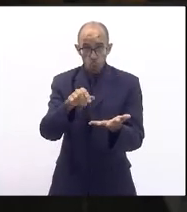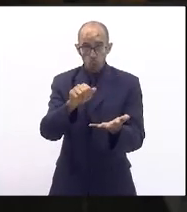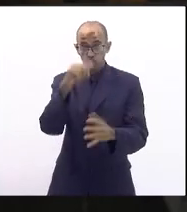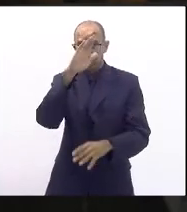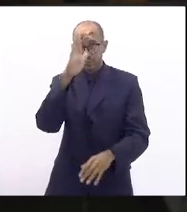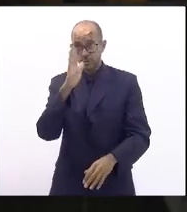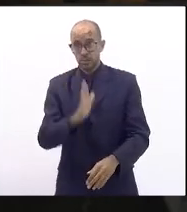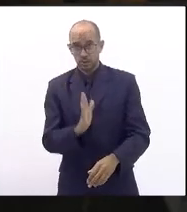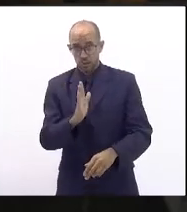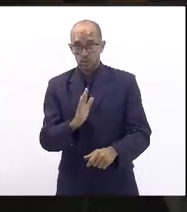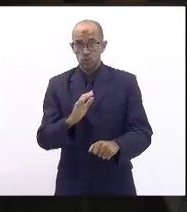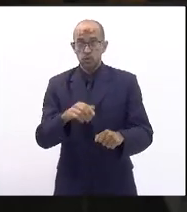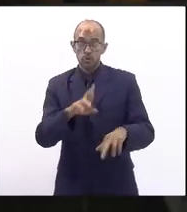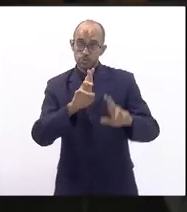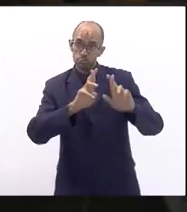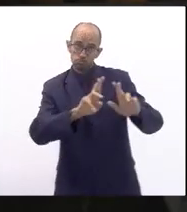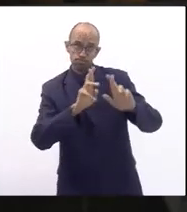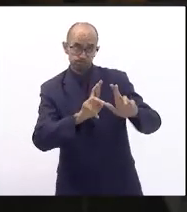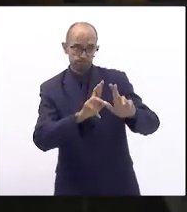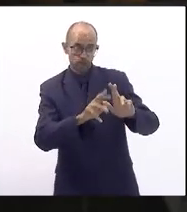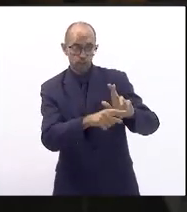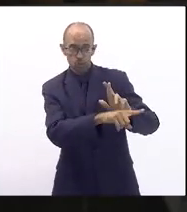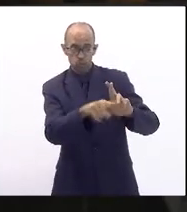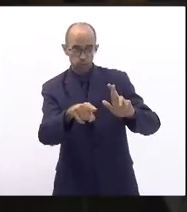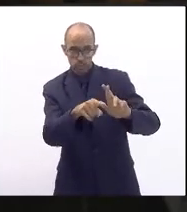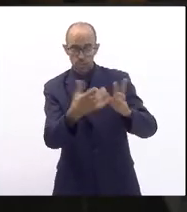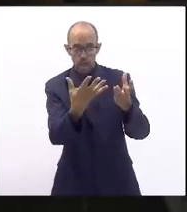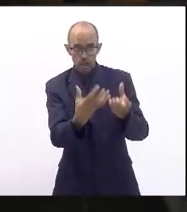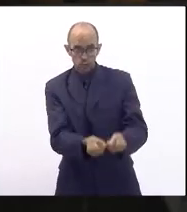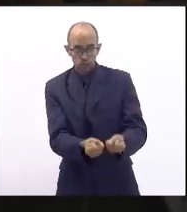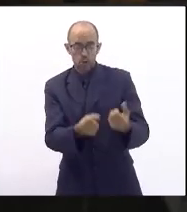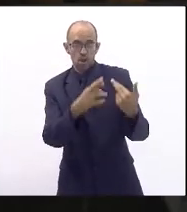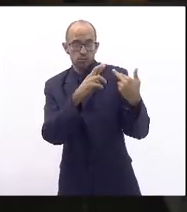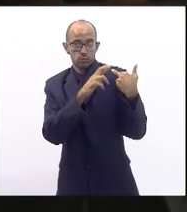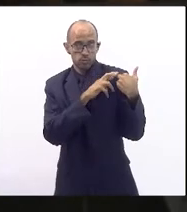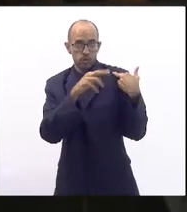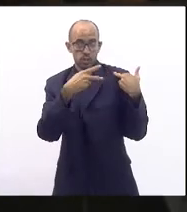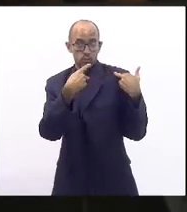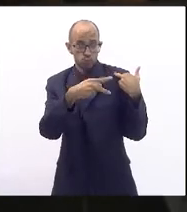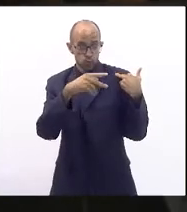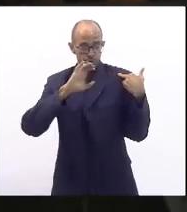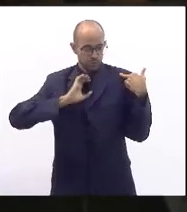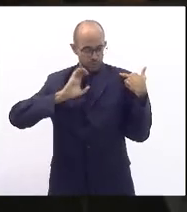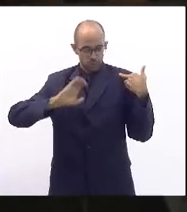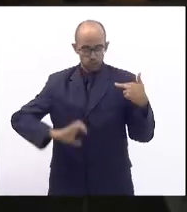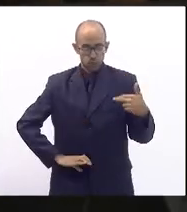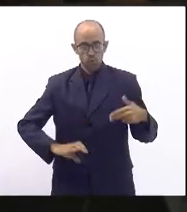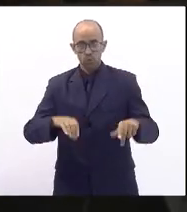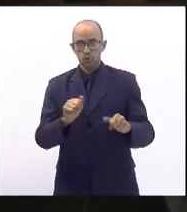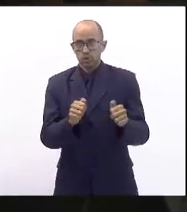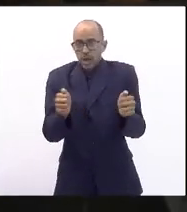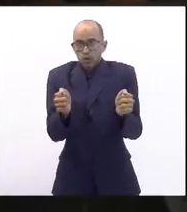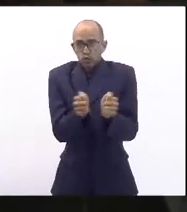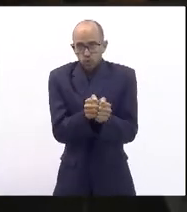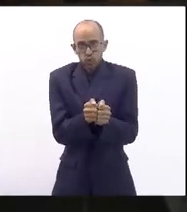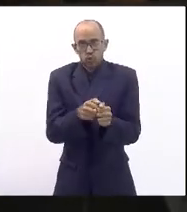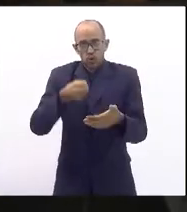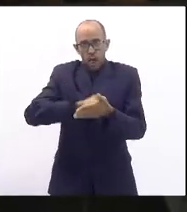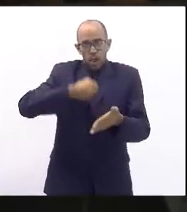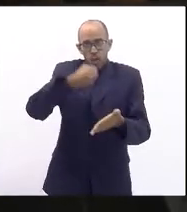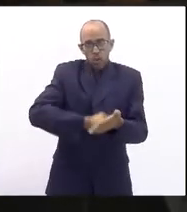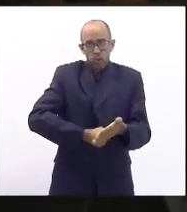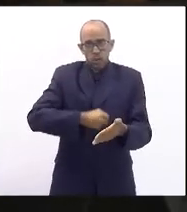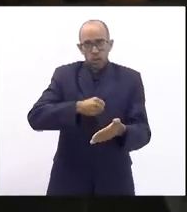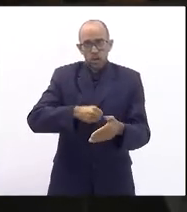Senhores que cumpriram o seu dever cívico de estar ao lado da Pátria